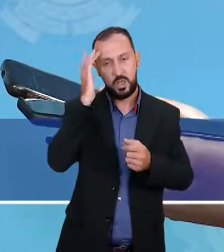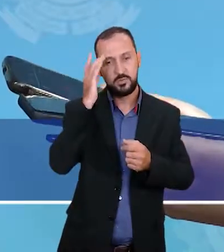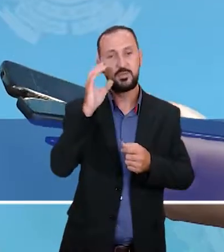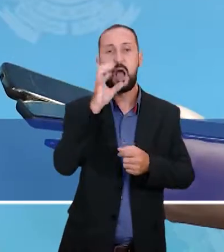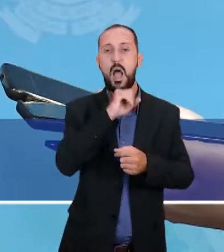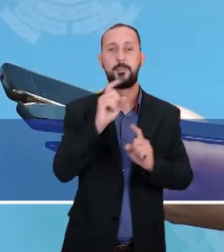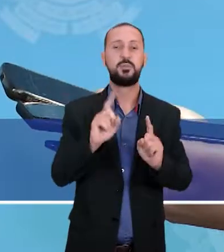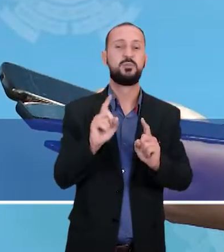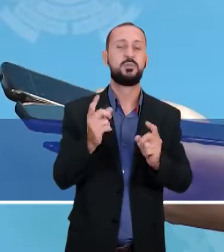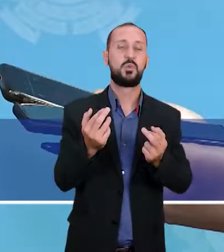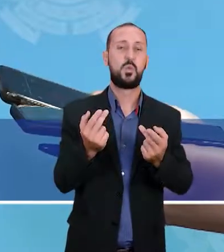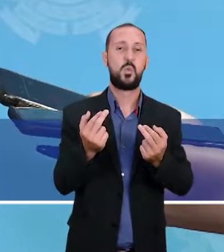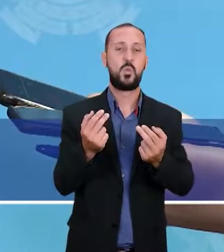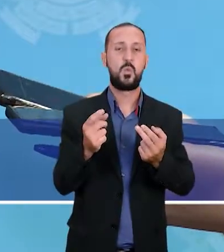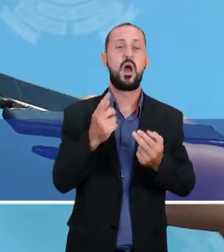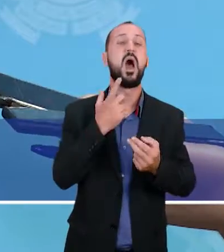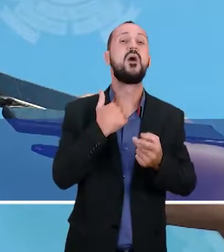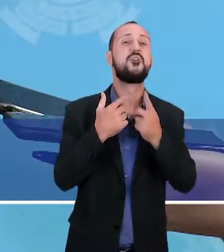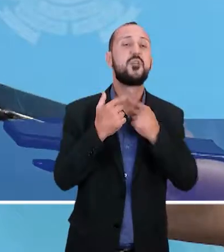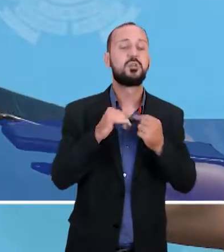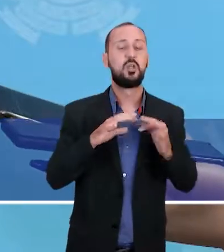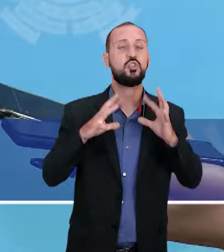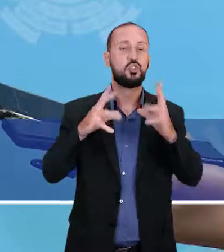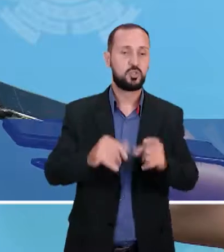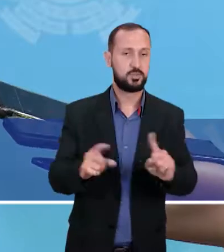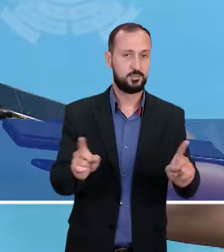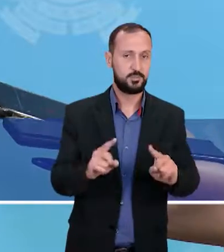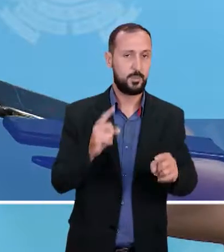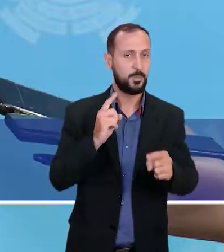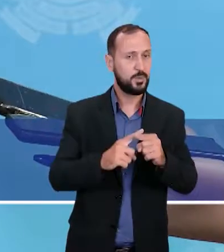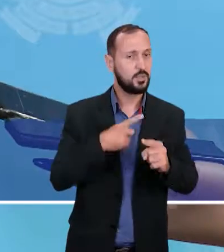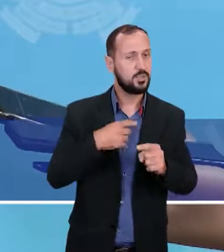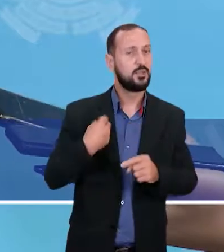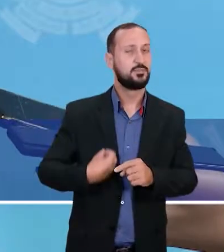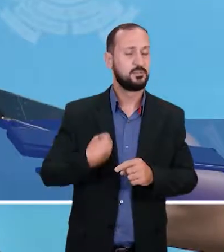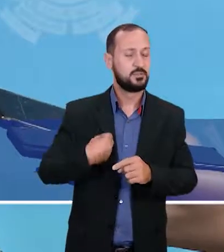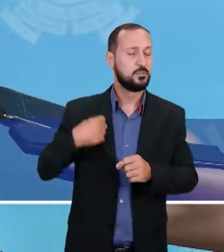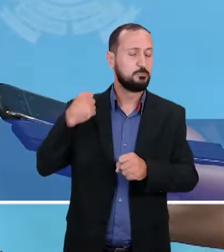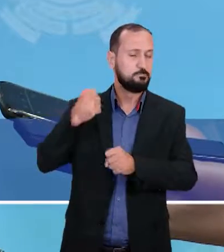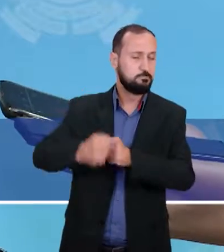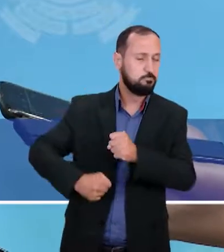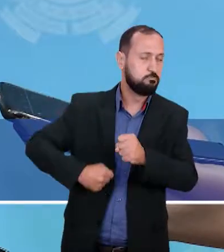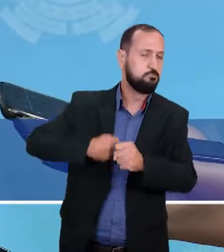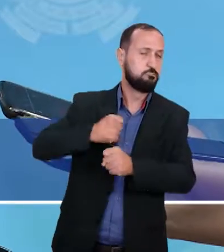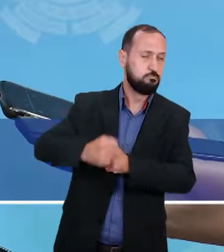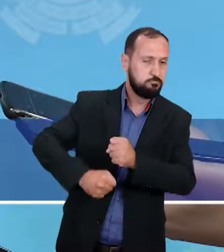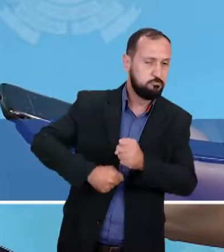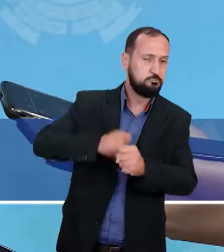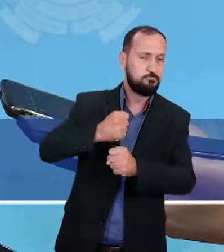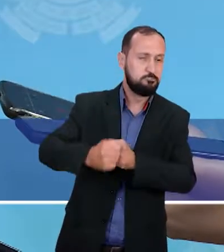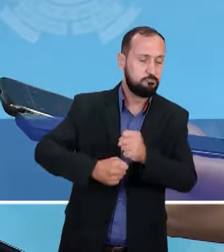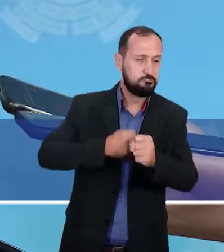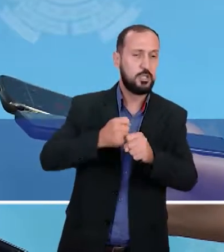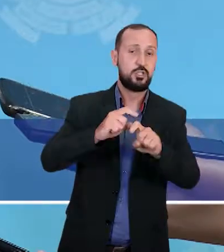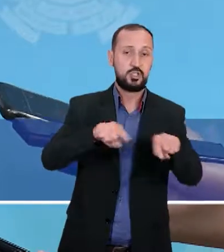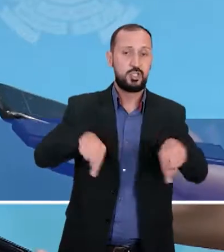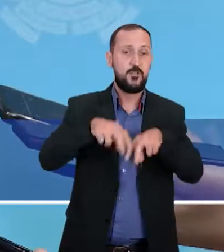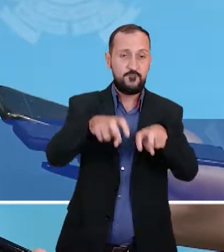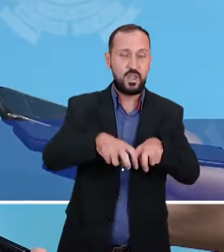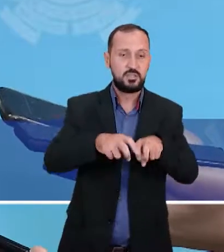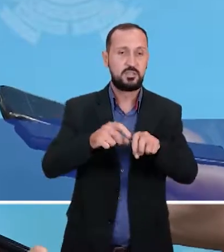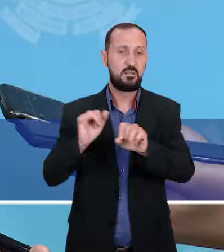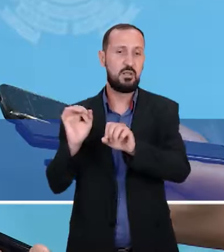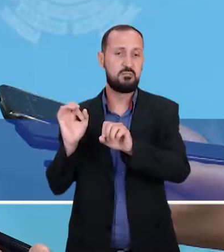que não serão tão rápidas quanto a vontade de todos. Afinal, nós já vivemos isso, é um procedimento de décadas de propriedades